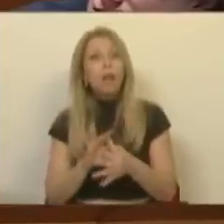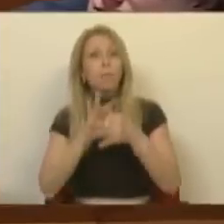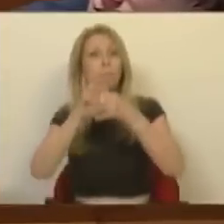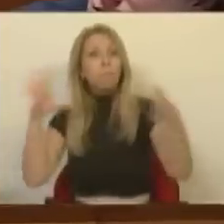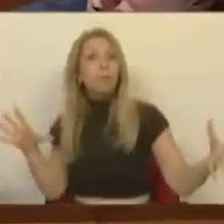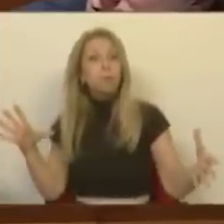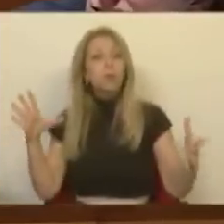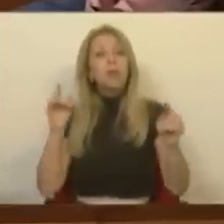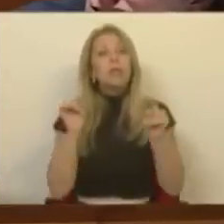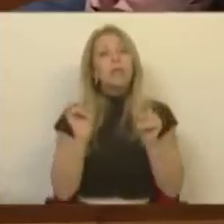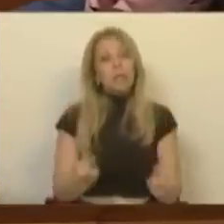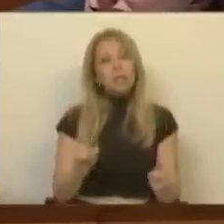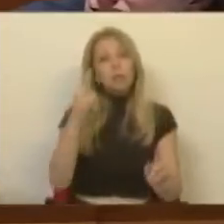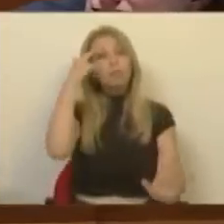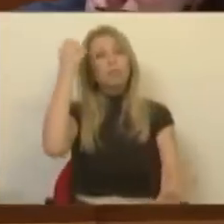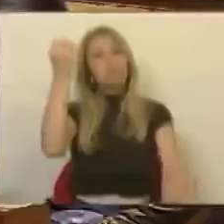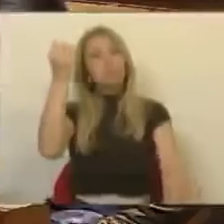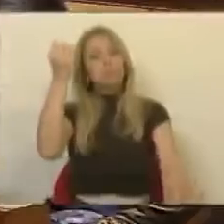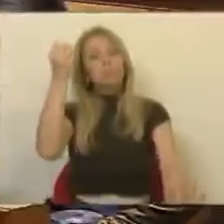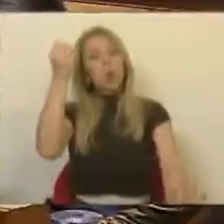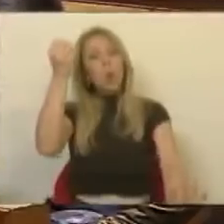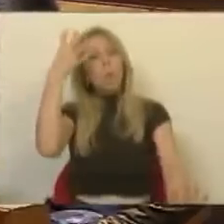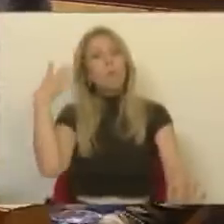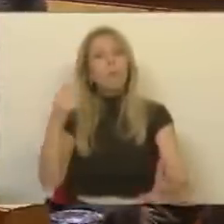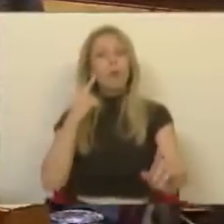não entendimento da época Republicano